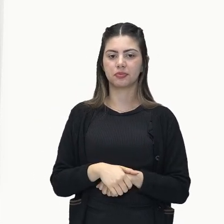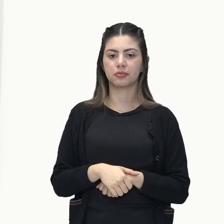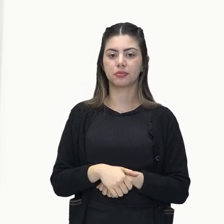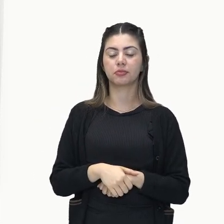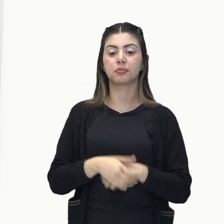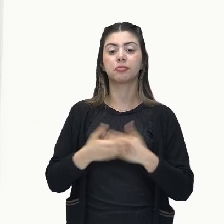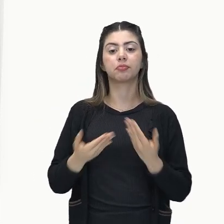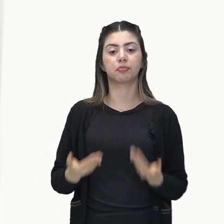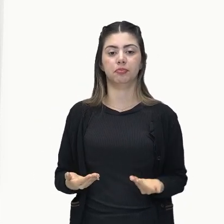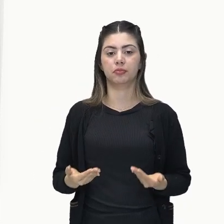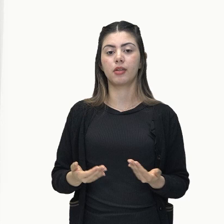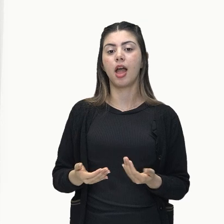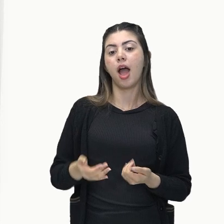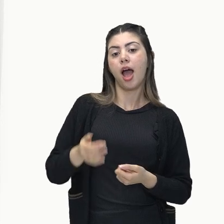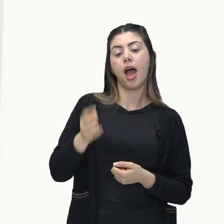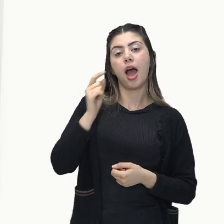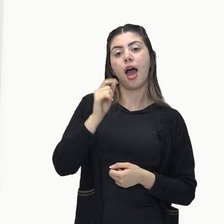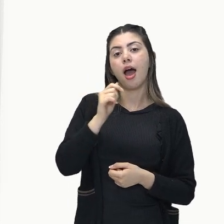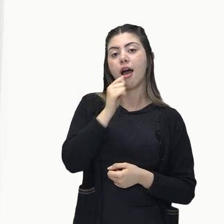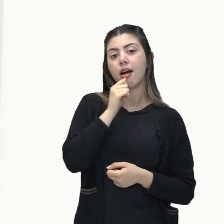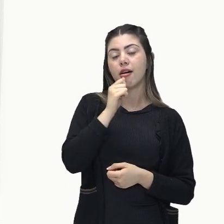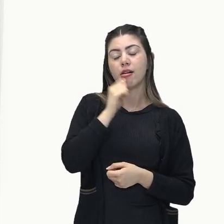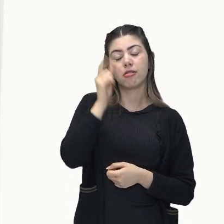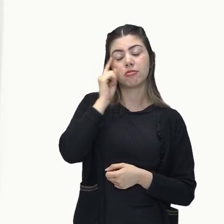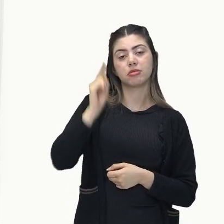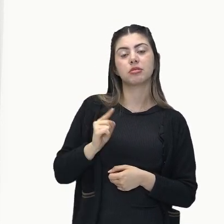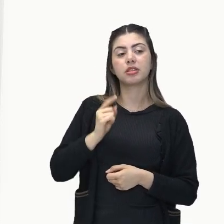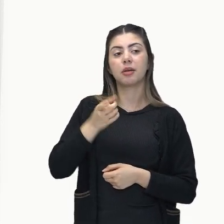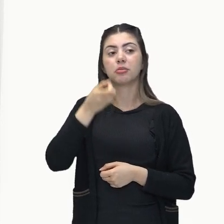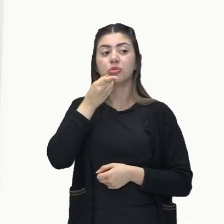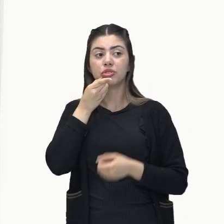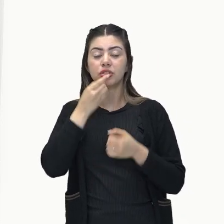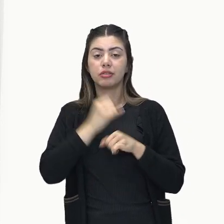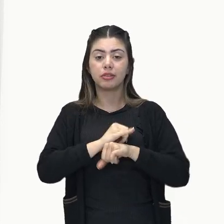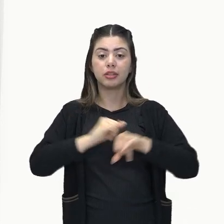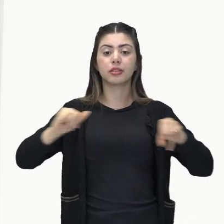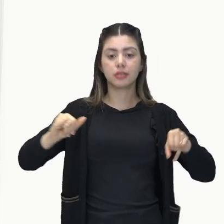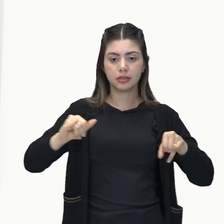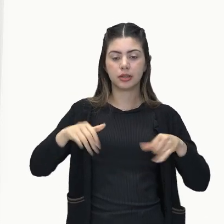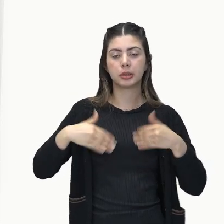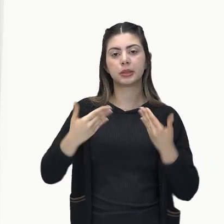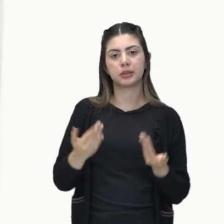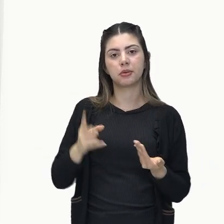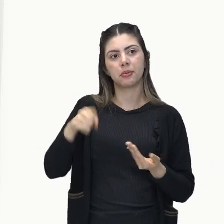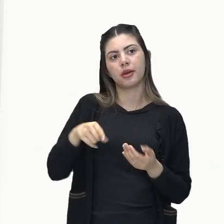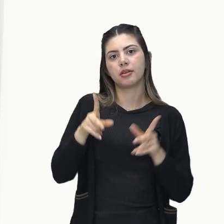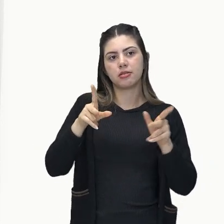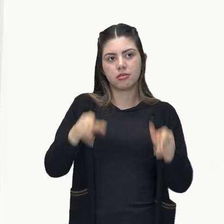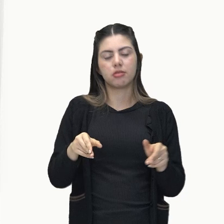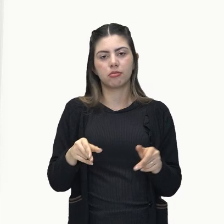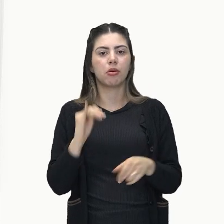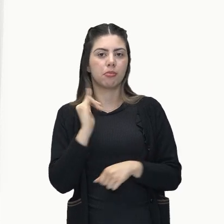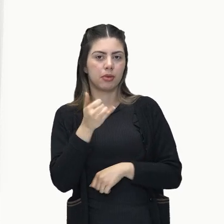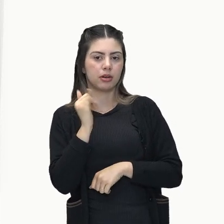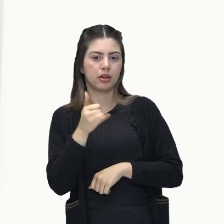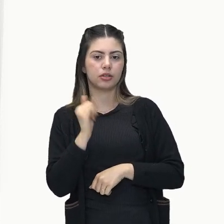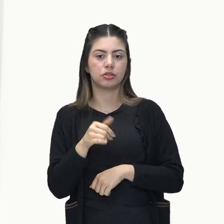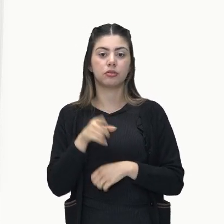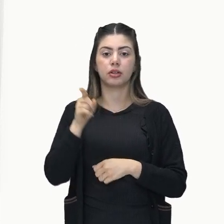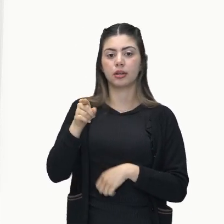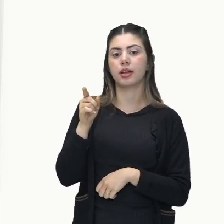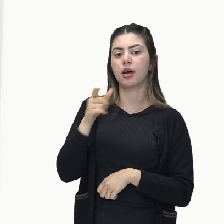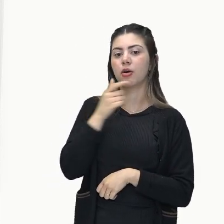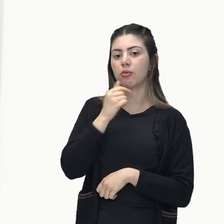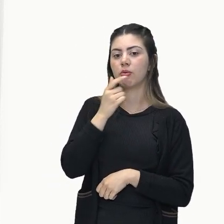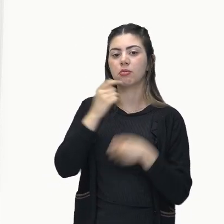Sem previsão de estreia, a produção é narrativa totalmente roteirizada. Então é como se fosse uma narrativa, né? Nela, Maidson aborda as histórias do